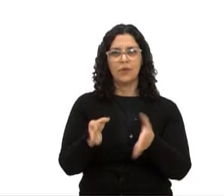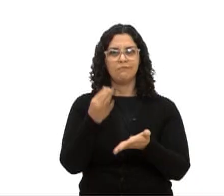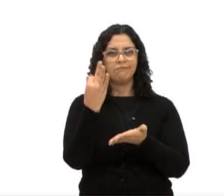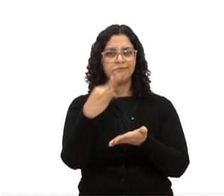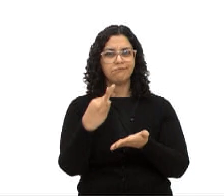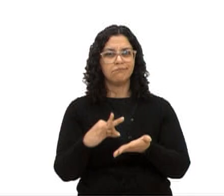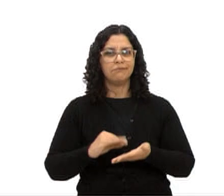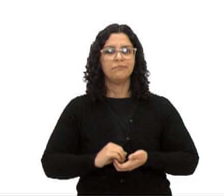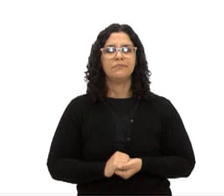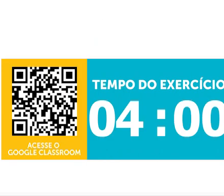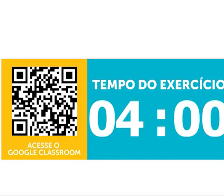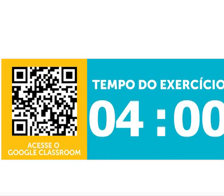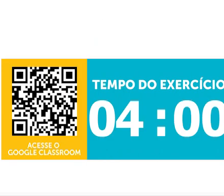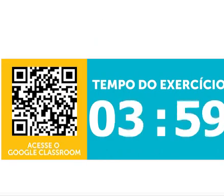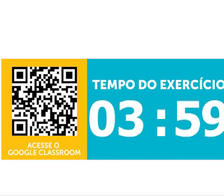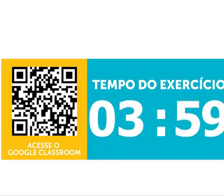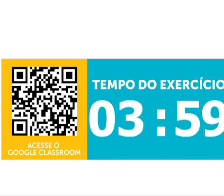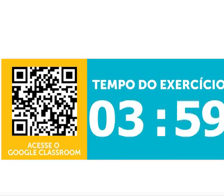corrigimos.